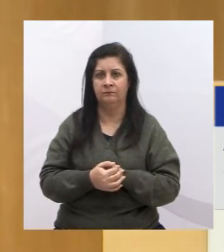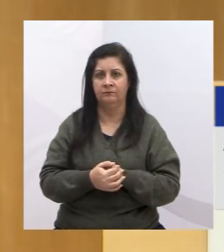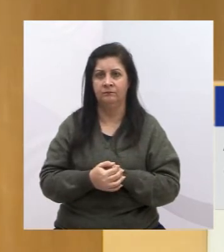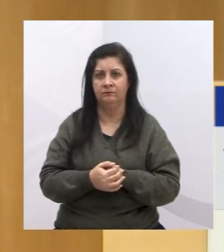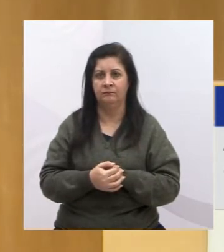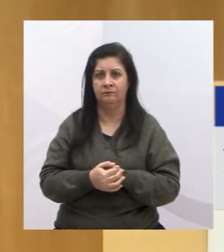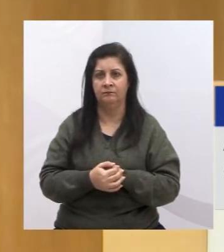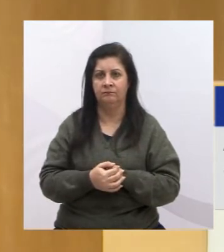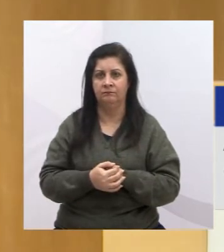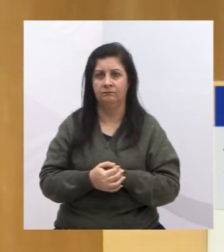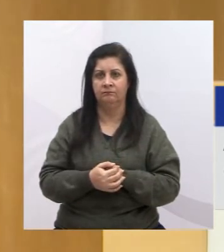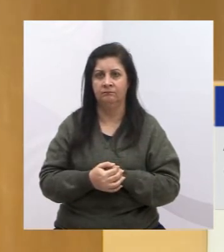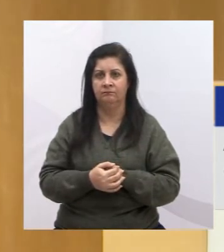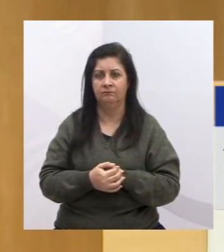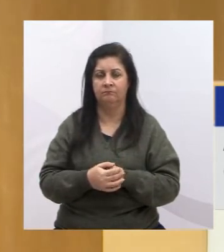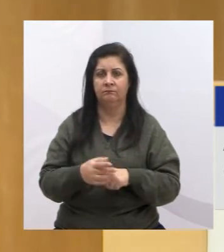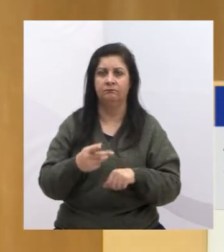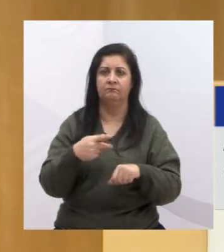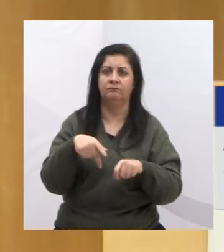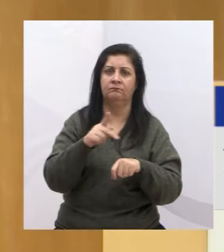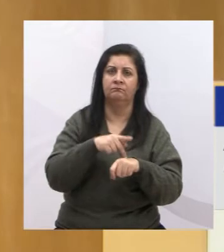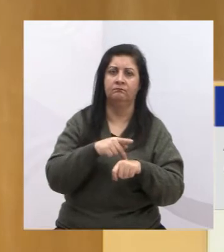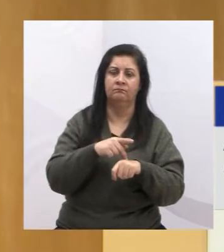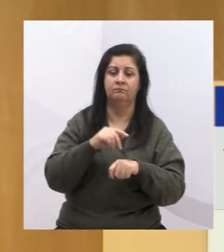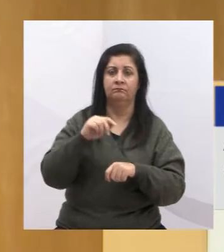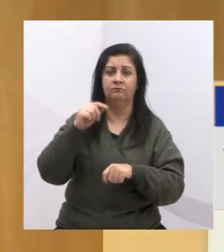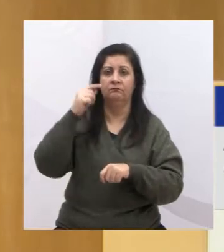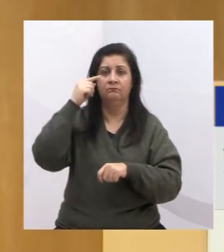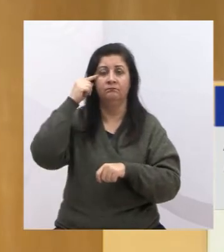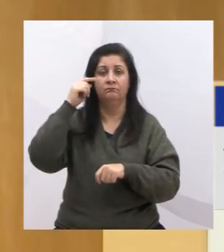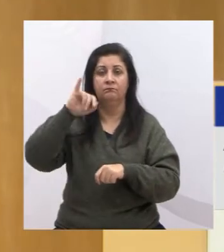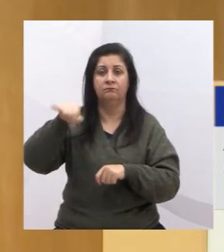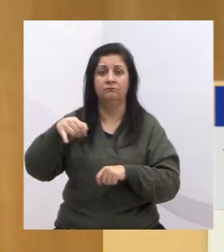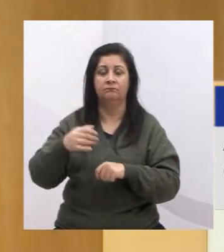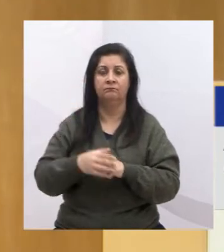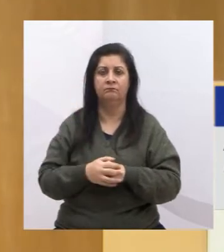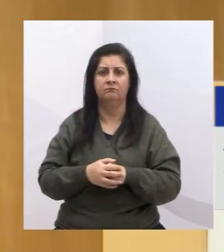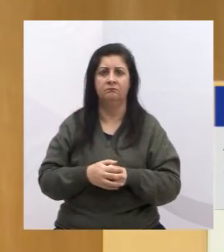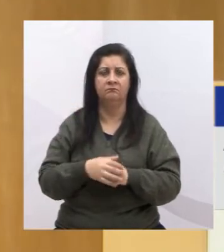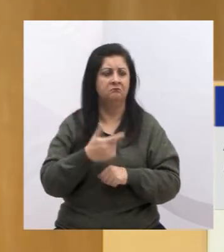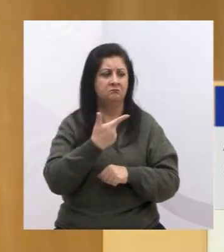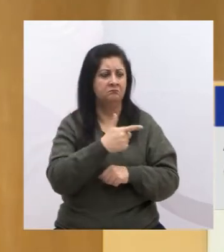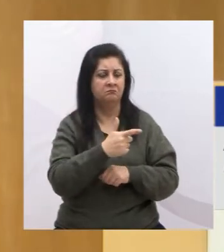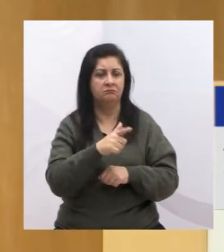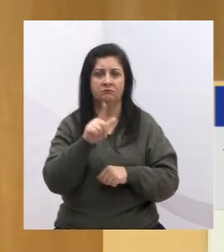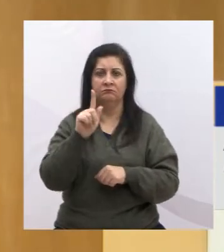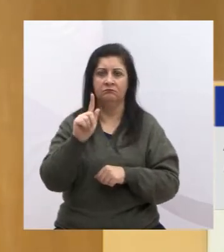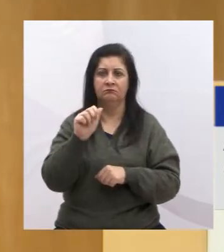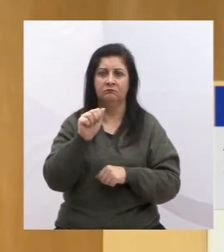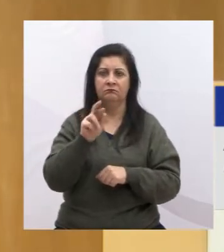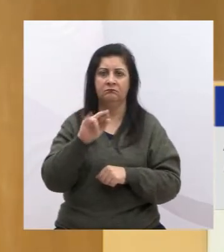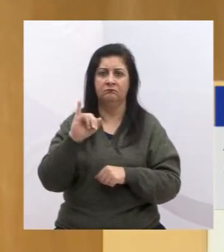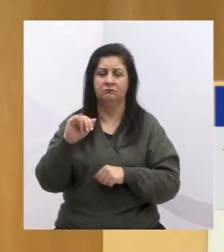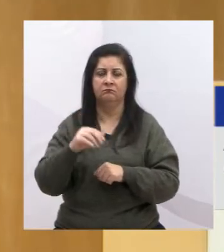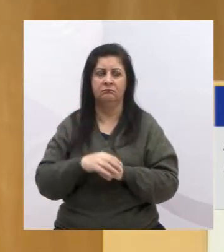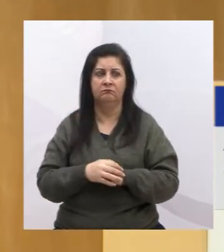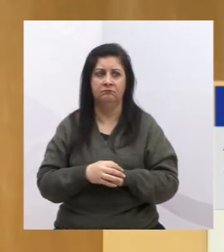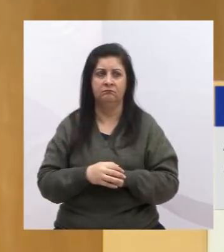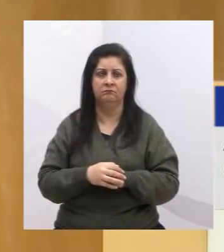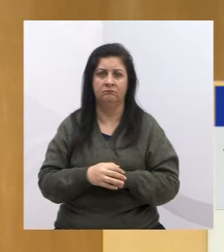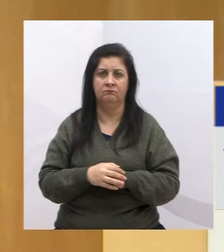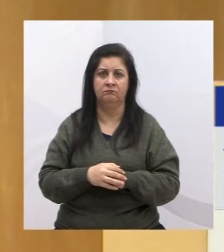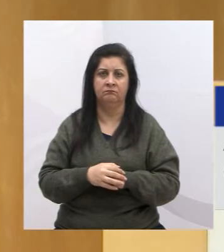países como o Japão, por exemplo, não tem a figura do gari, não existe a